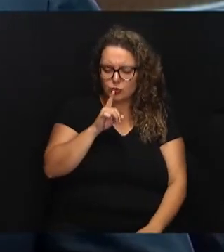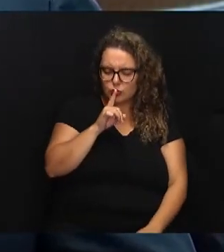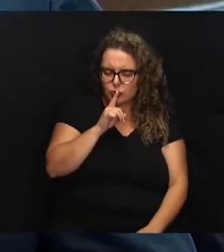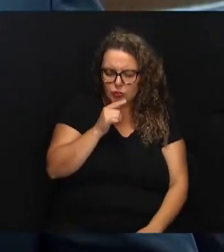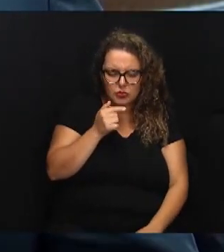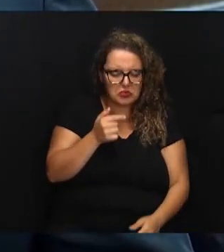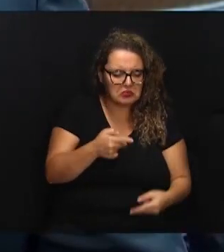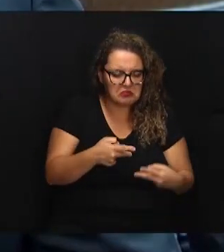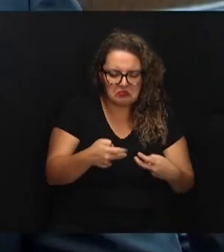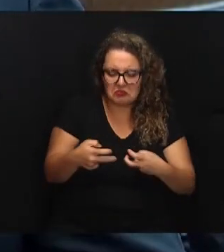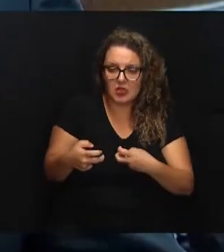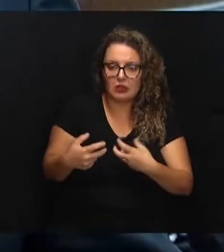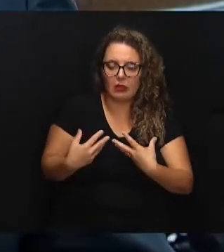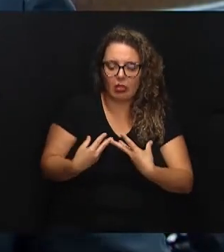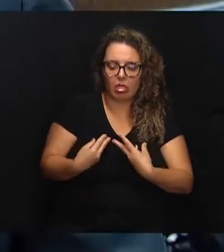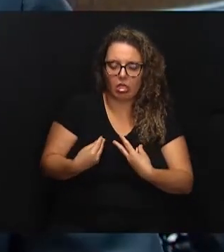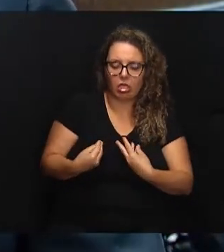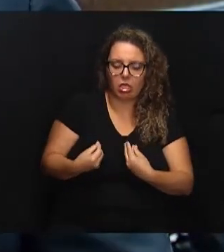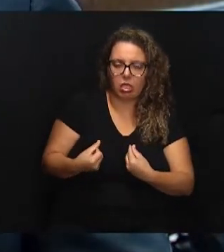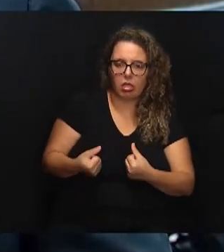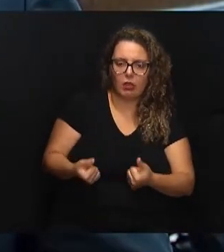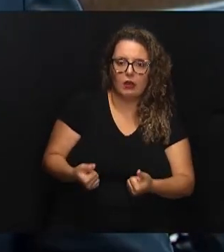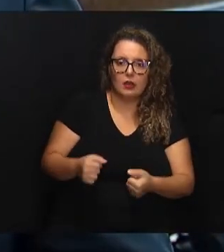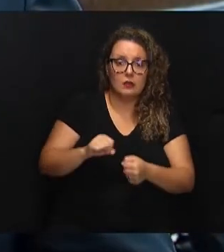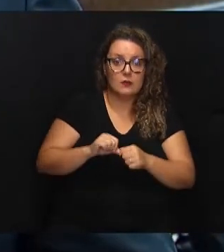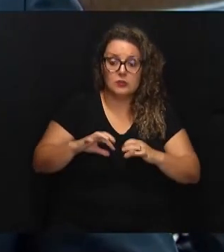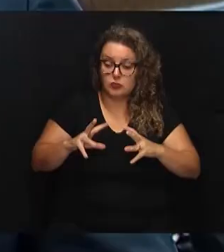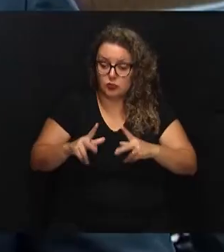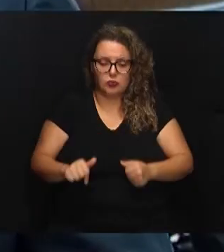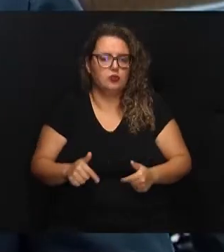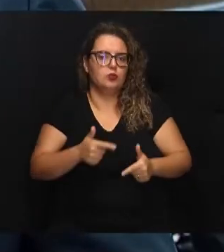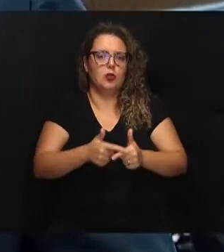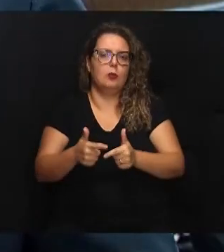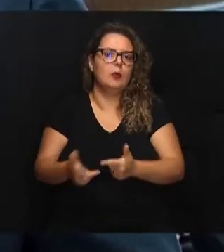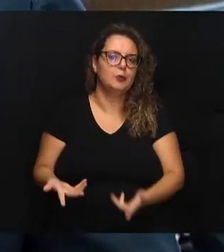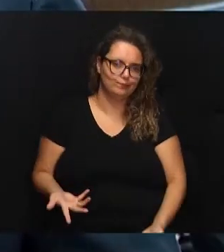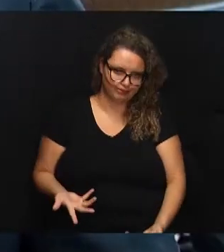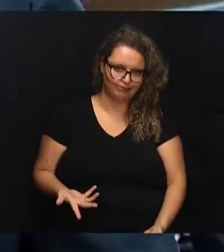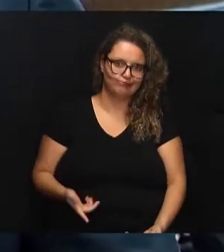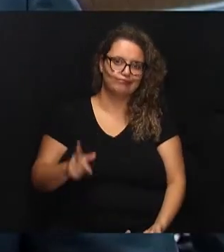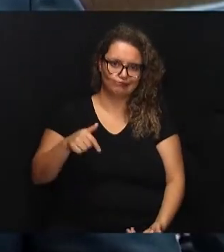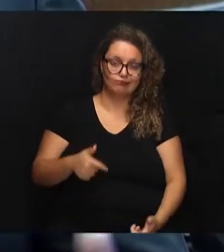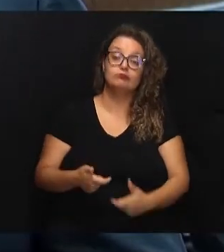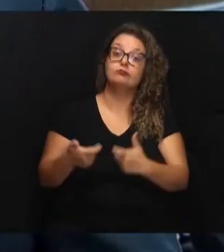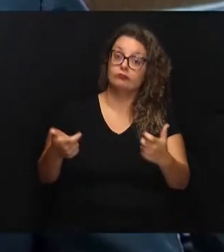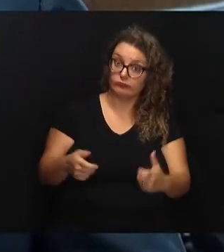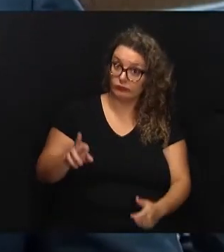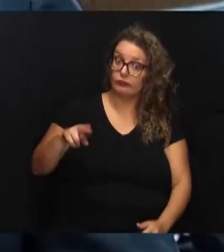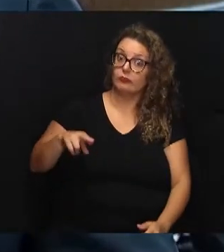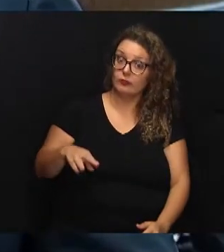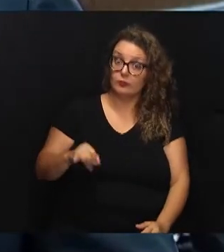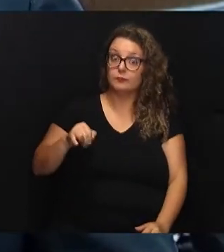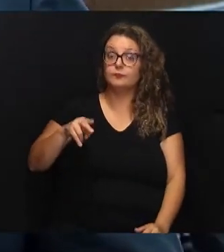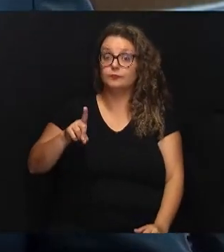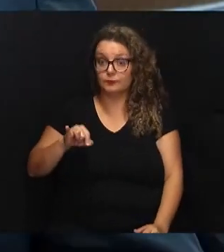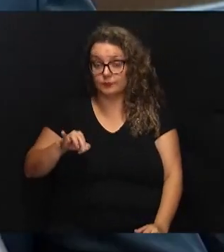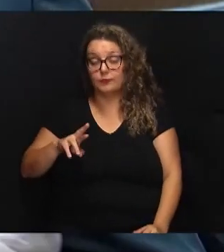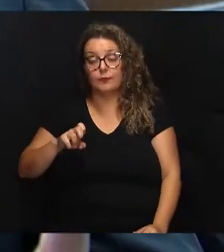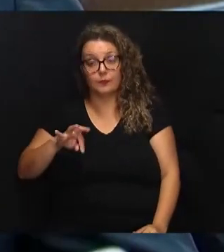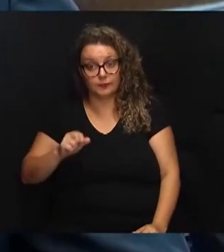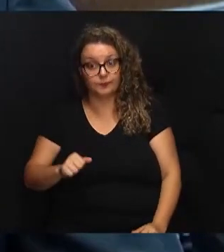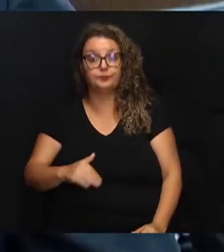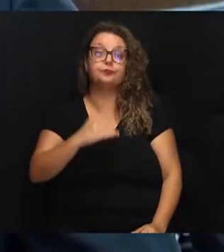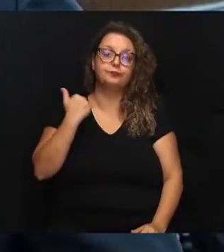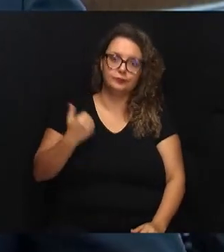consumindo a pessoa e lesionando a pessoa como um todo. Então ela é realmente uma das maiores causas indiretas de mortalidade, né?